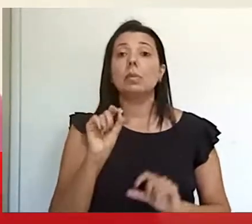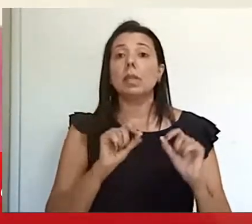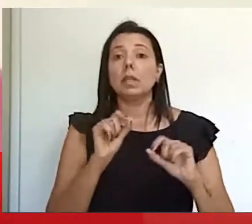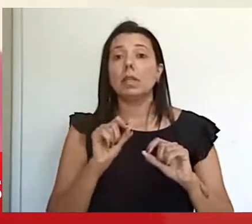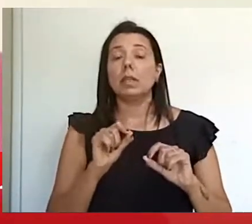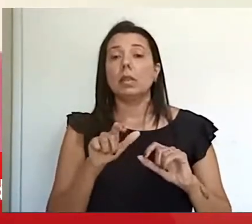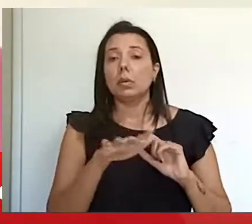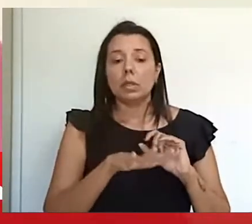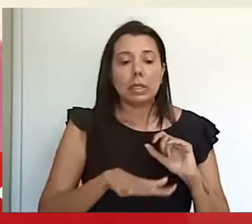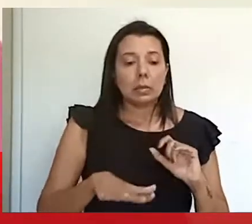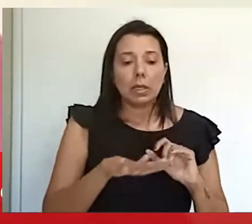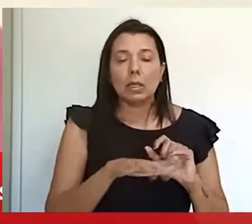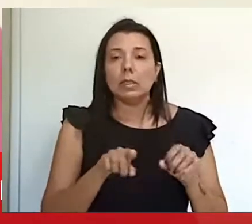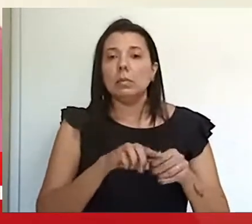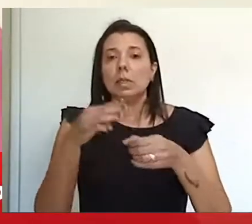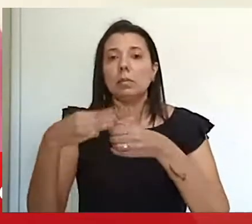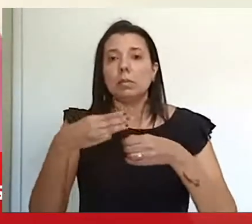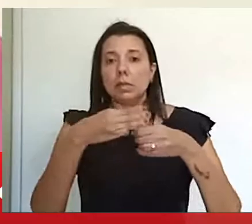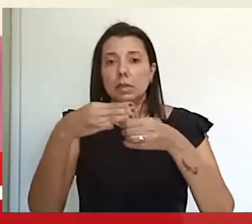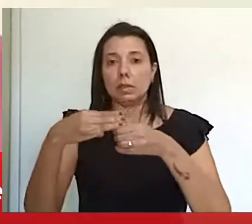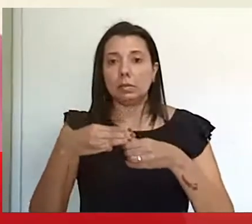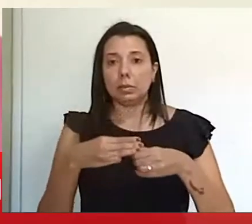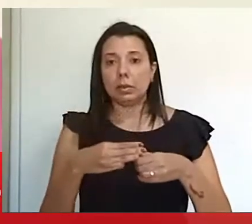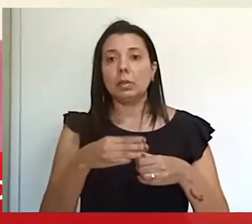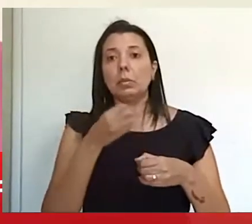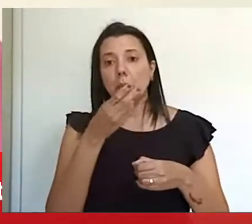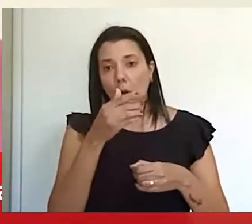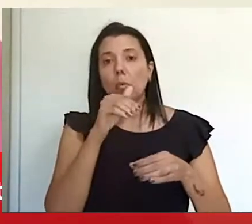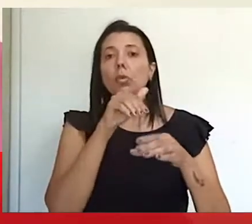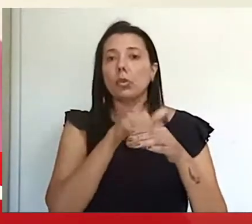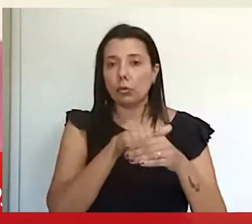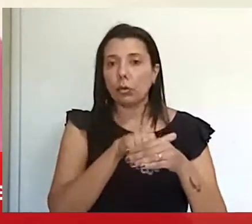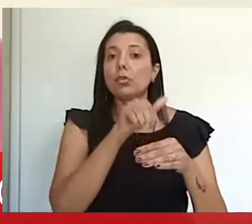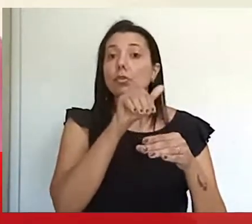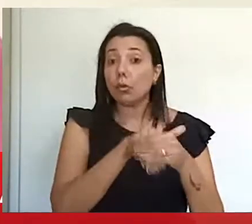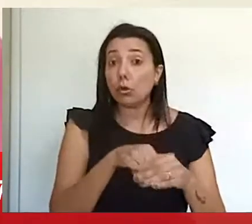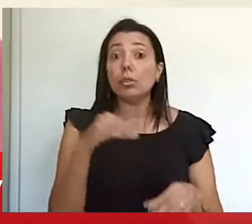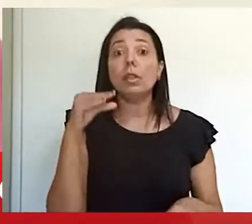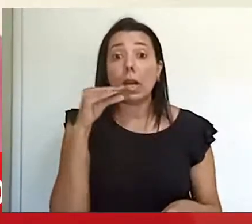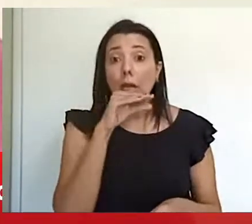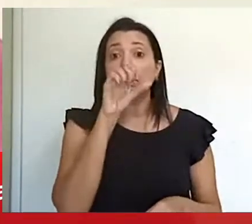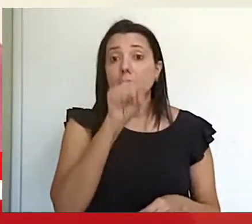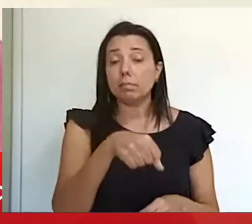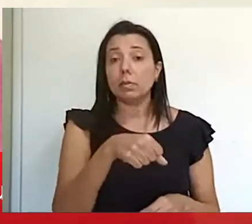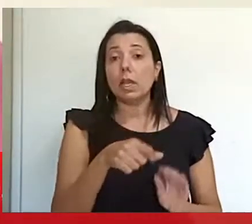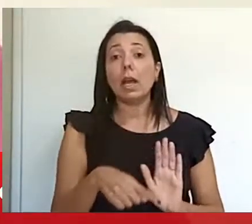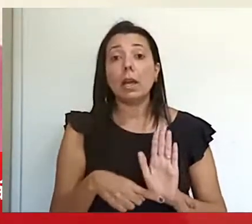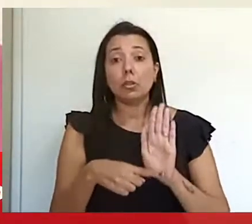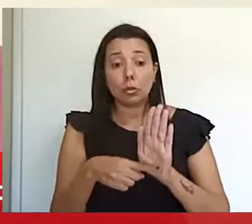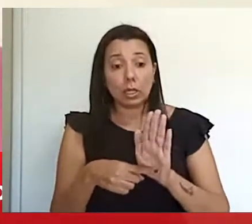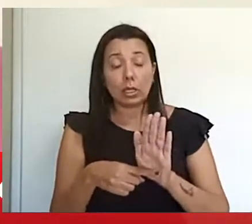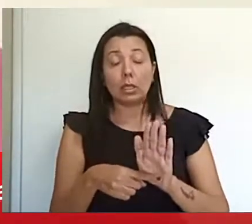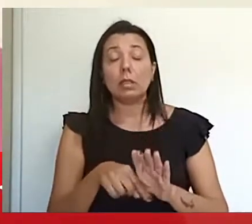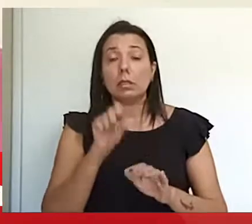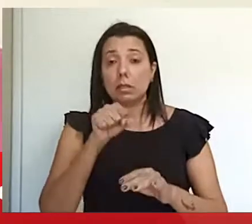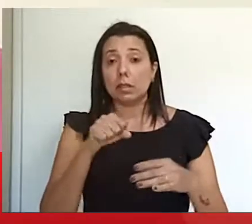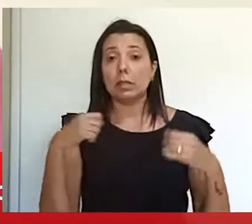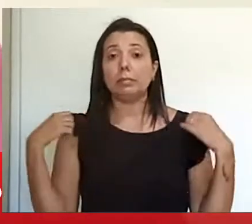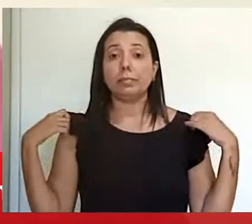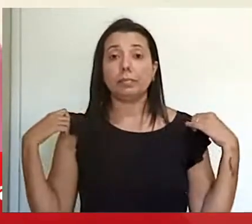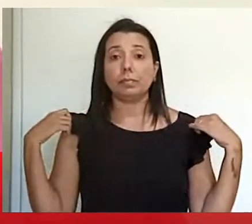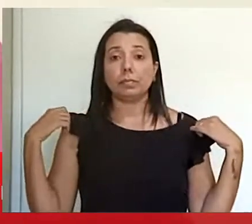municípios. É bom que se vote logo, ajudaria e muito. A